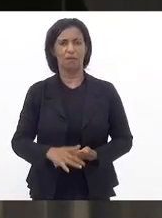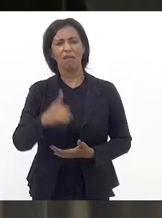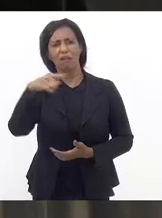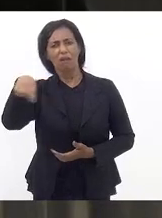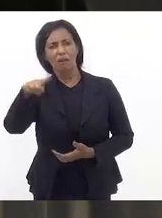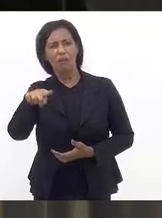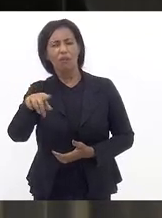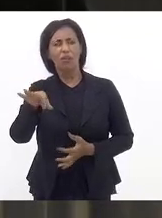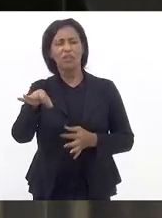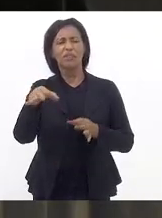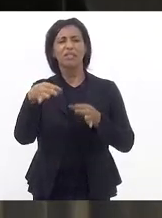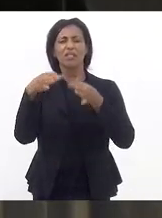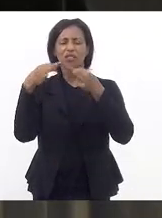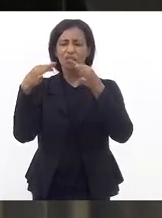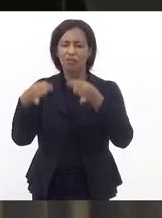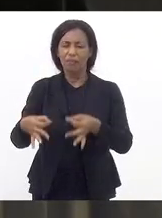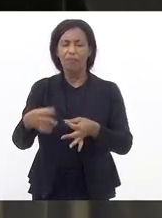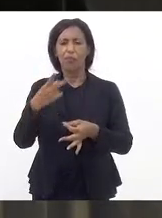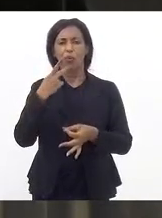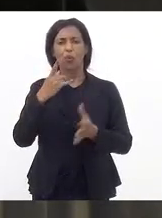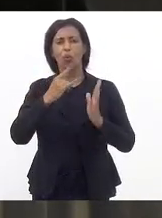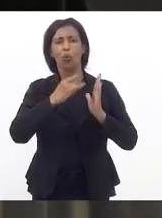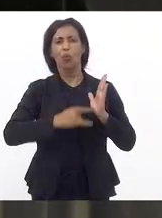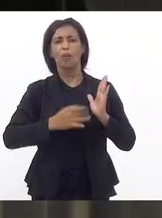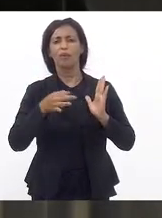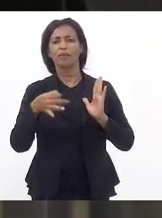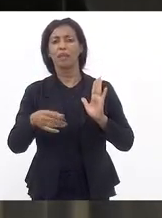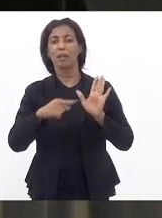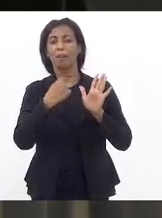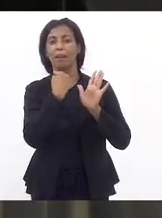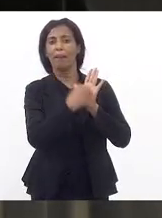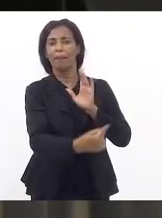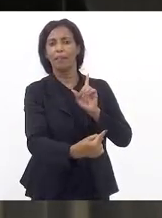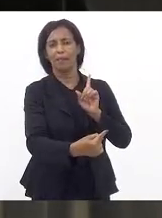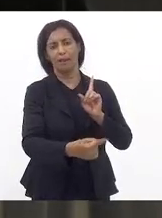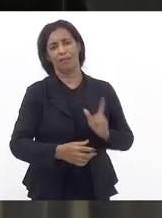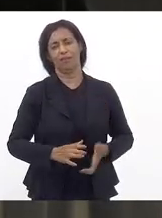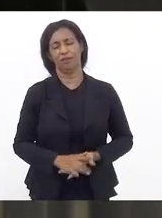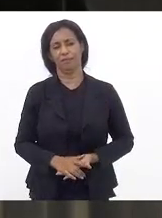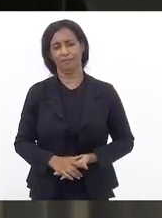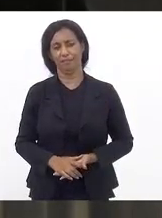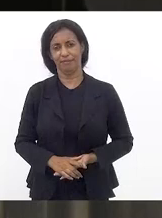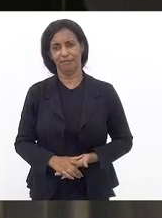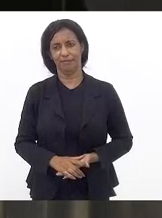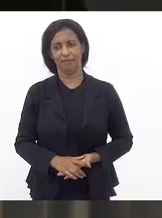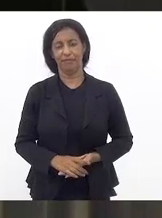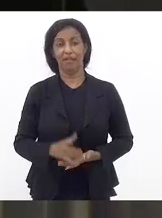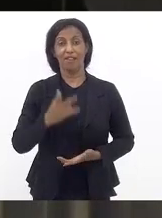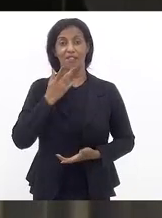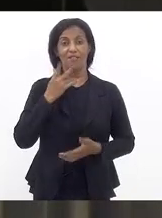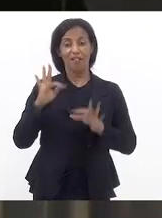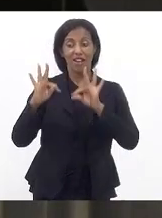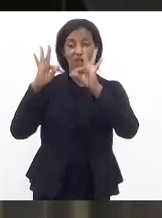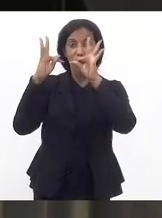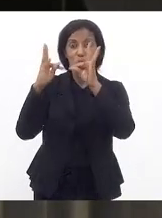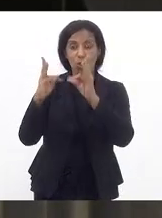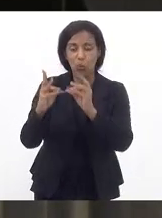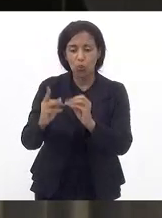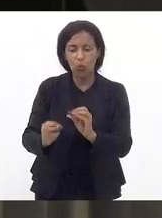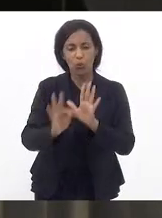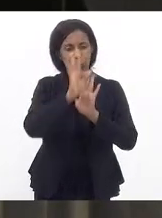vocês citaram o documento certo só que pela metade se nem o